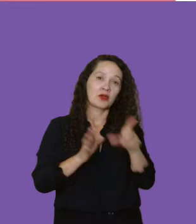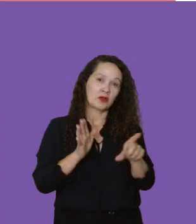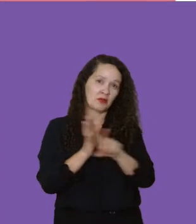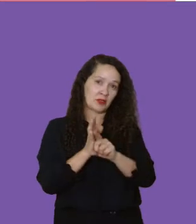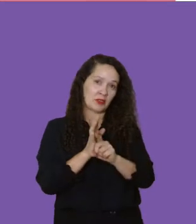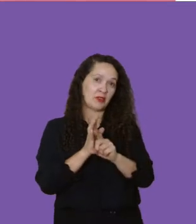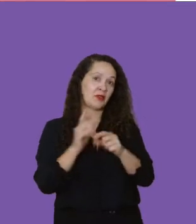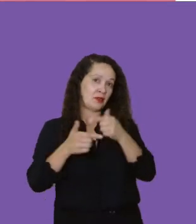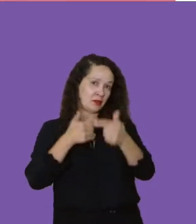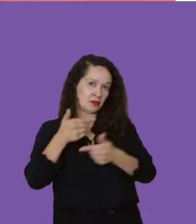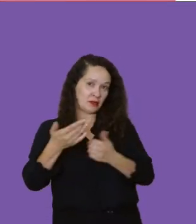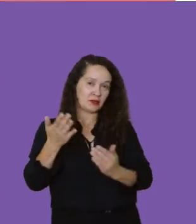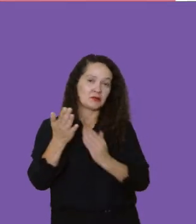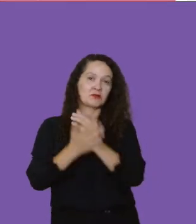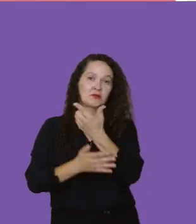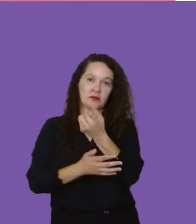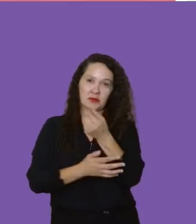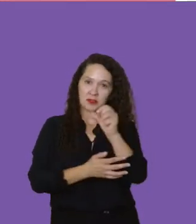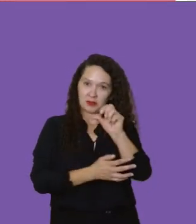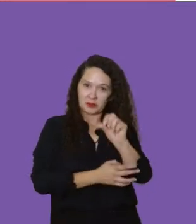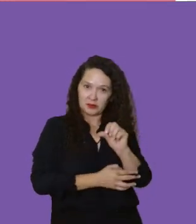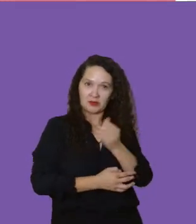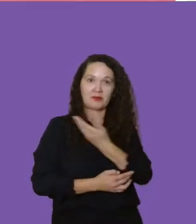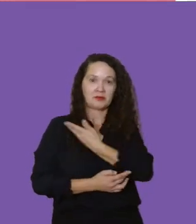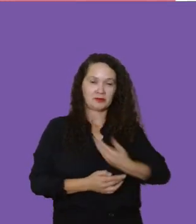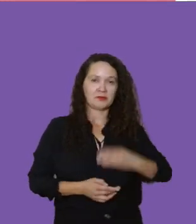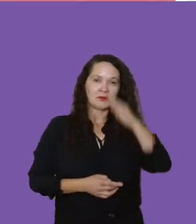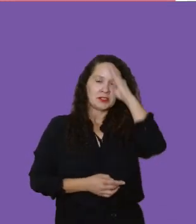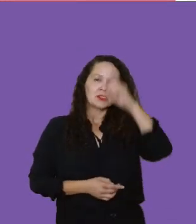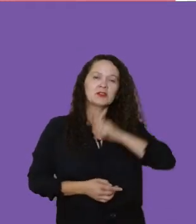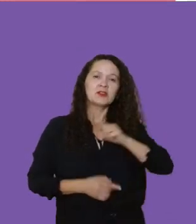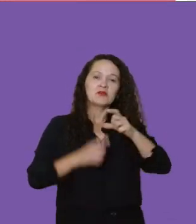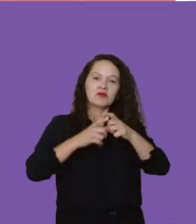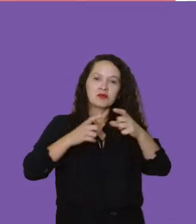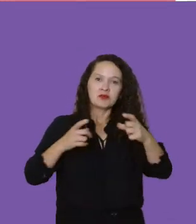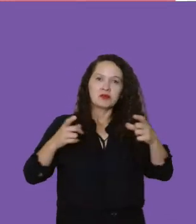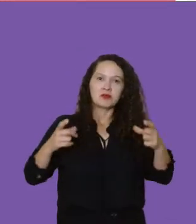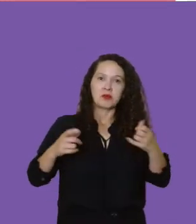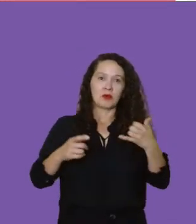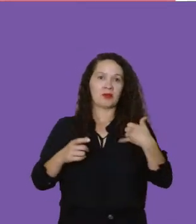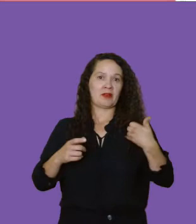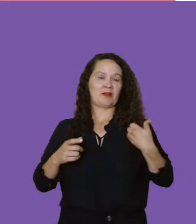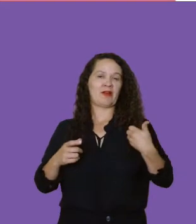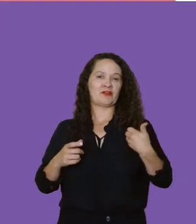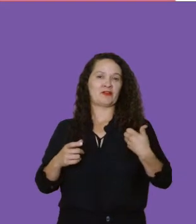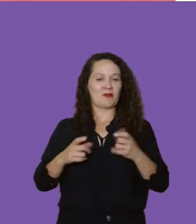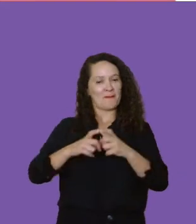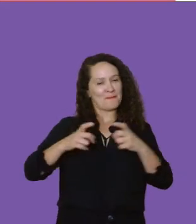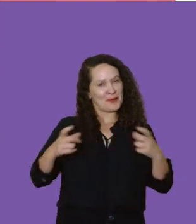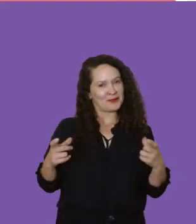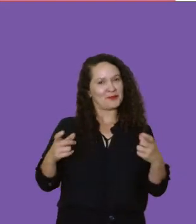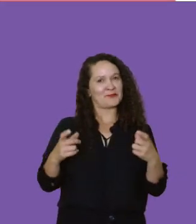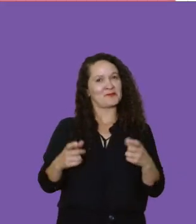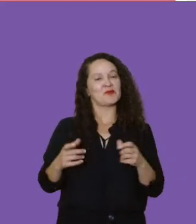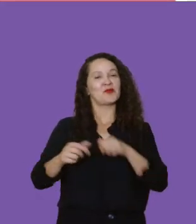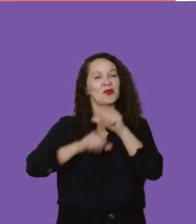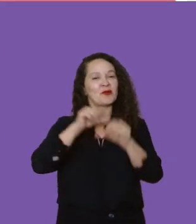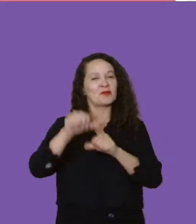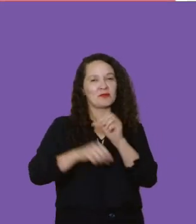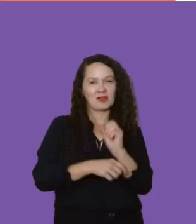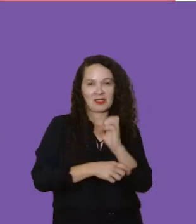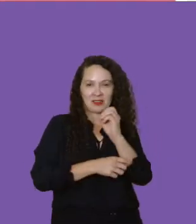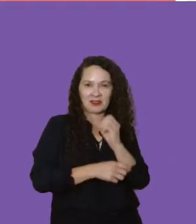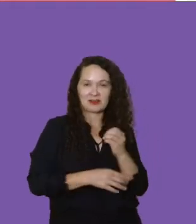aprovada em 2019 pelo governo Bolsonaro, houve uma ampliação da idade para aposentadoria das mulheres de 60 anos